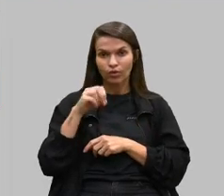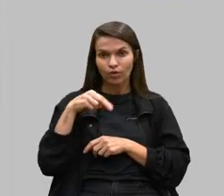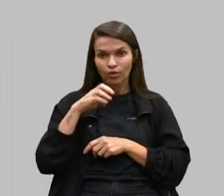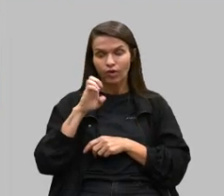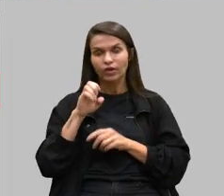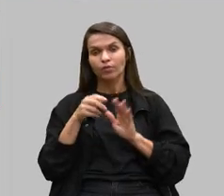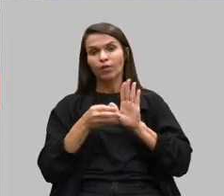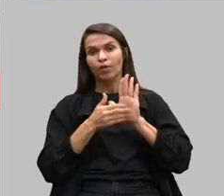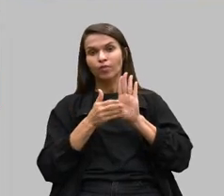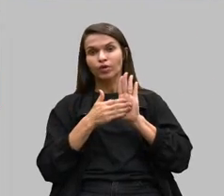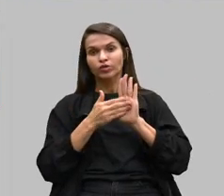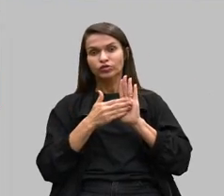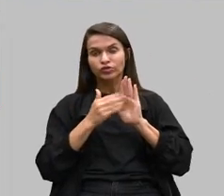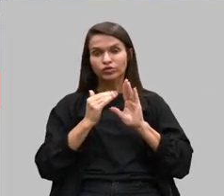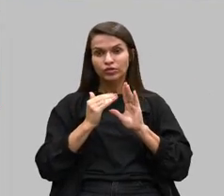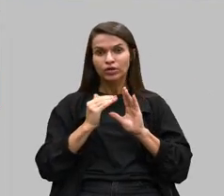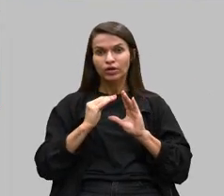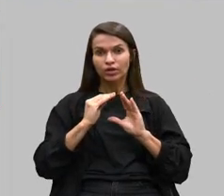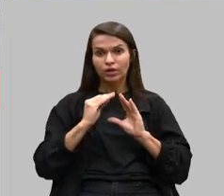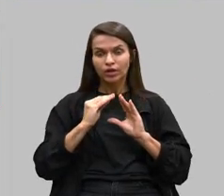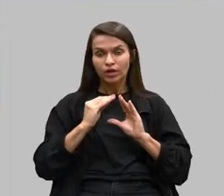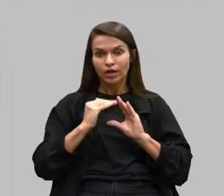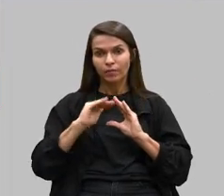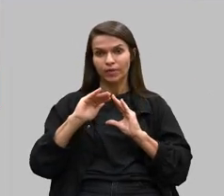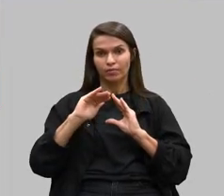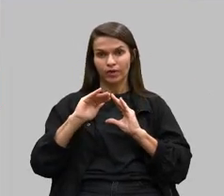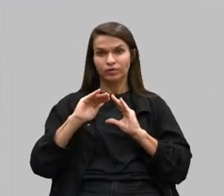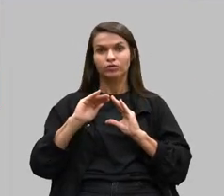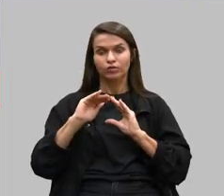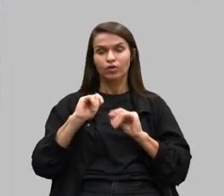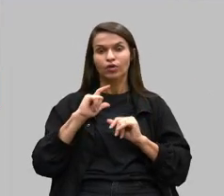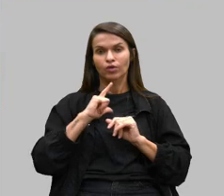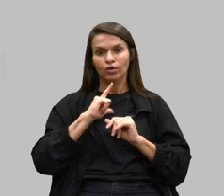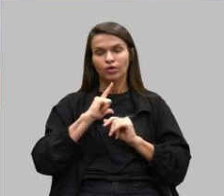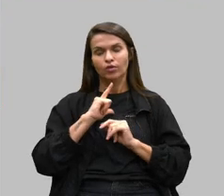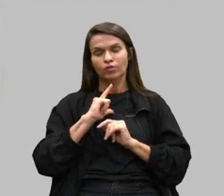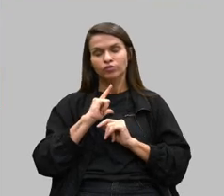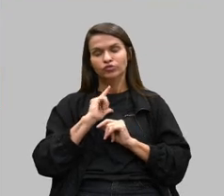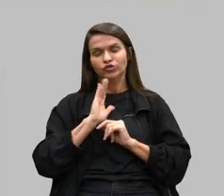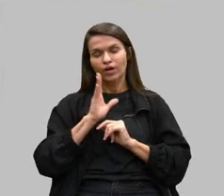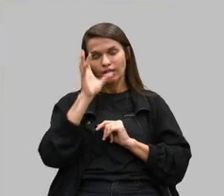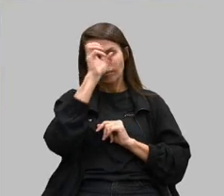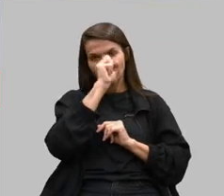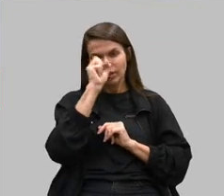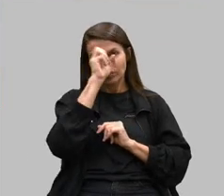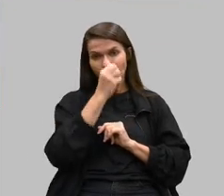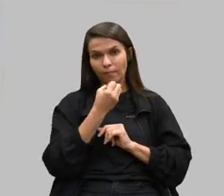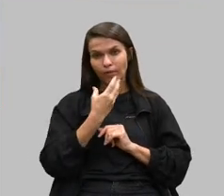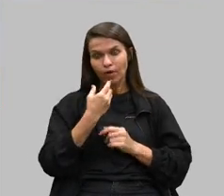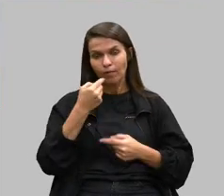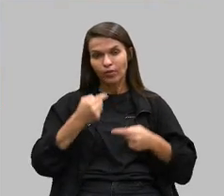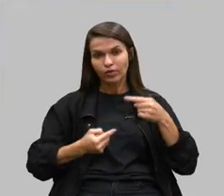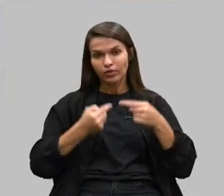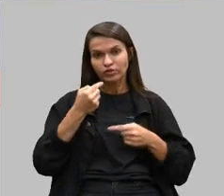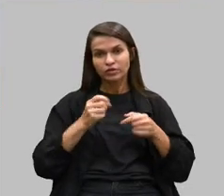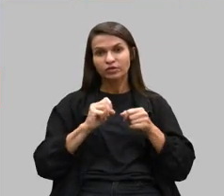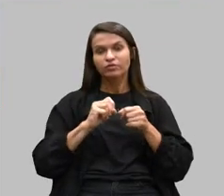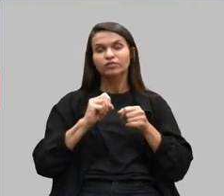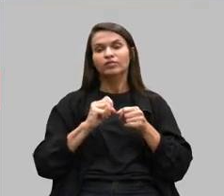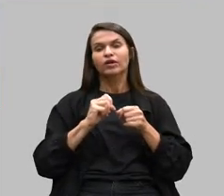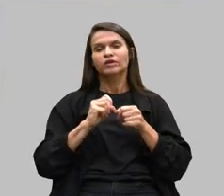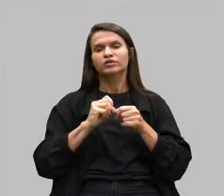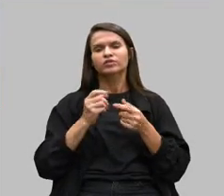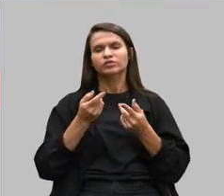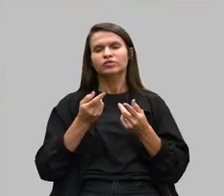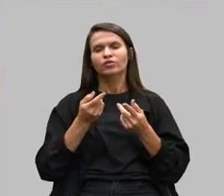proposta de encaminhamento né então acho que aqui eh eu tenho apreendido né Eh que a boa política se faz para buscar as convergências